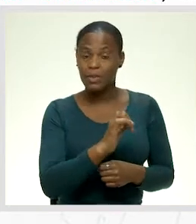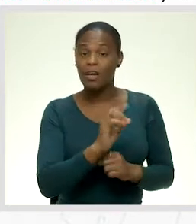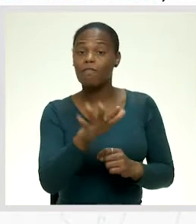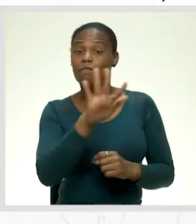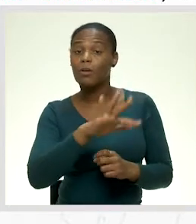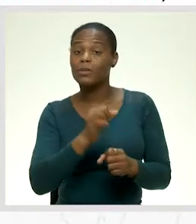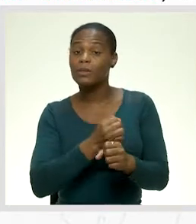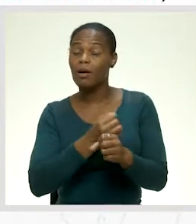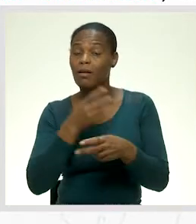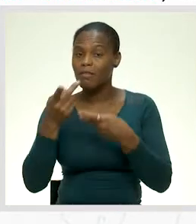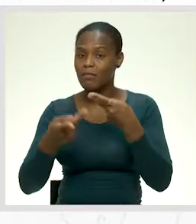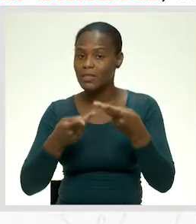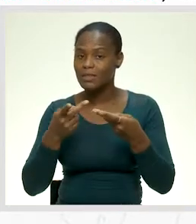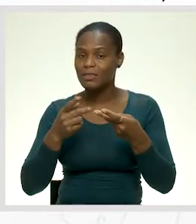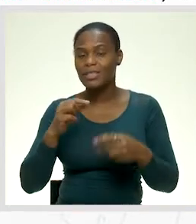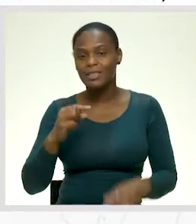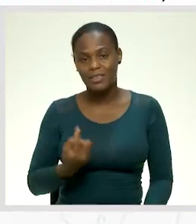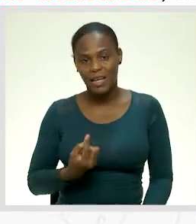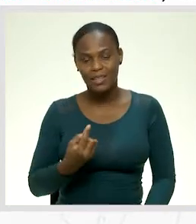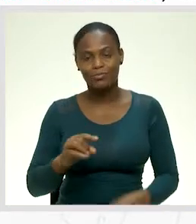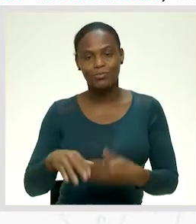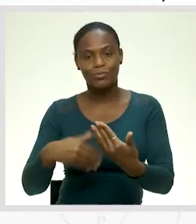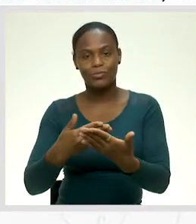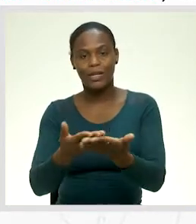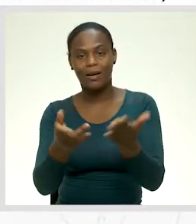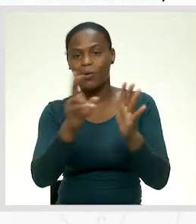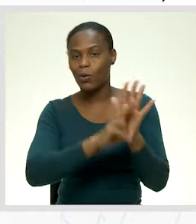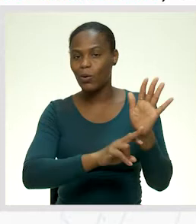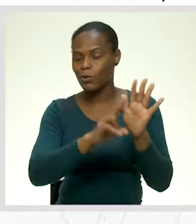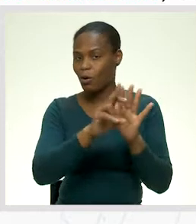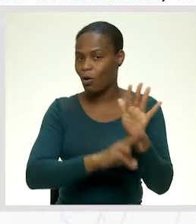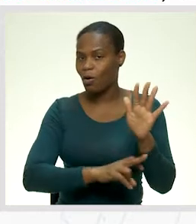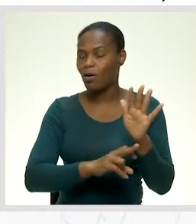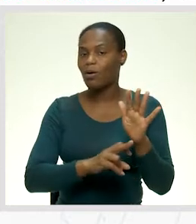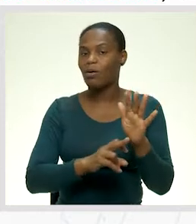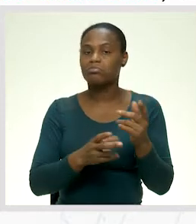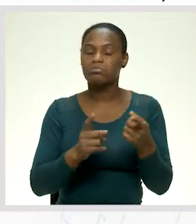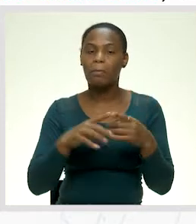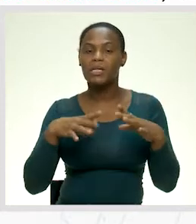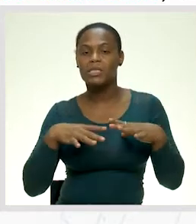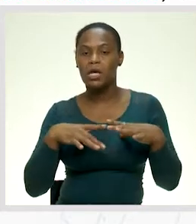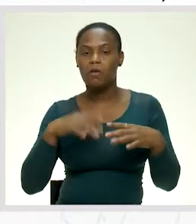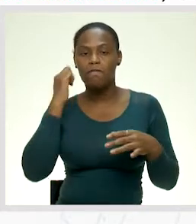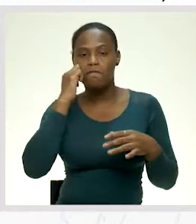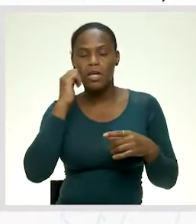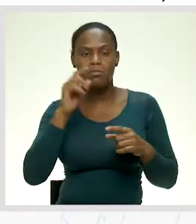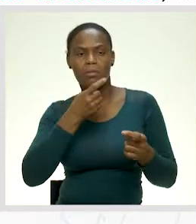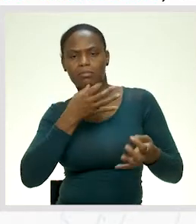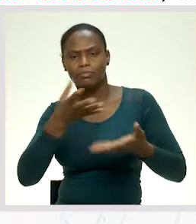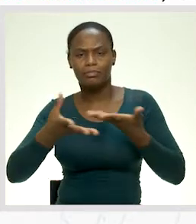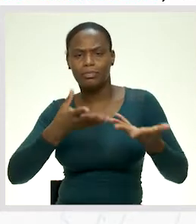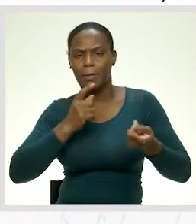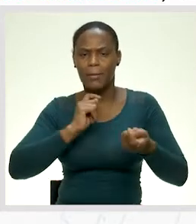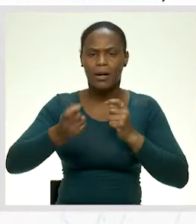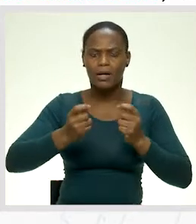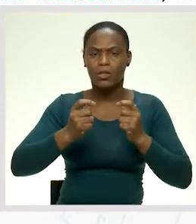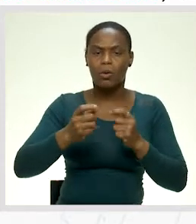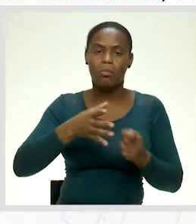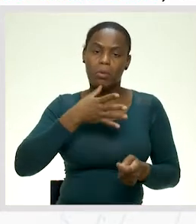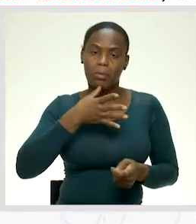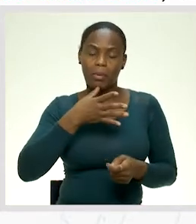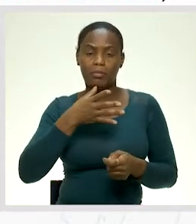avaliativo, sejam entregues relatórios de passeios, filmes, debates ou palestras assistidas, os quais